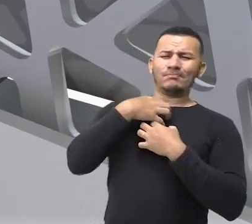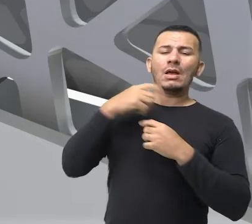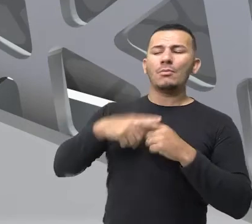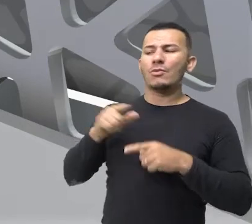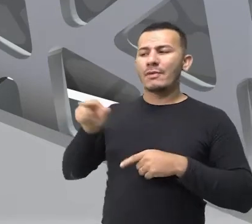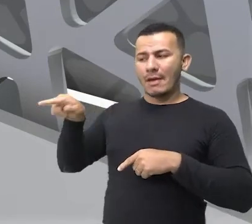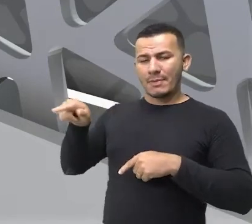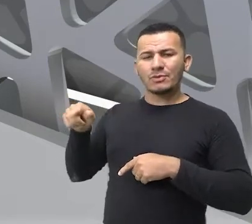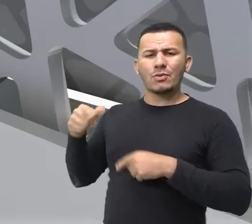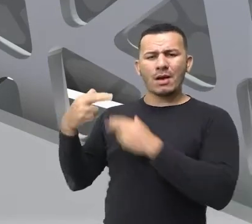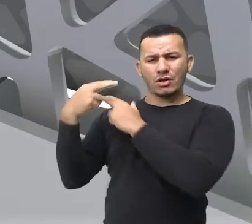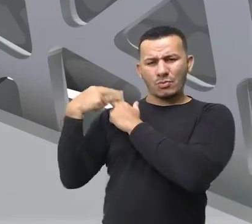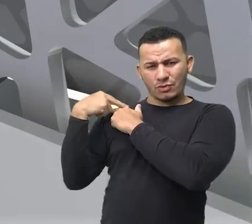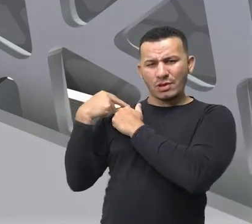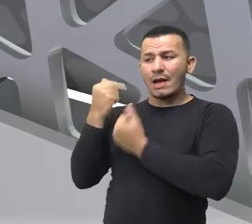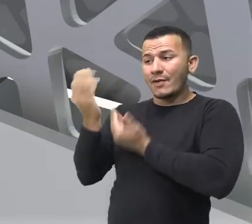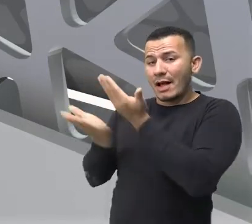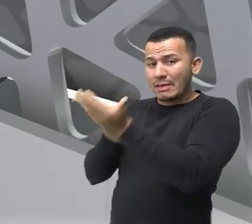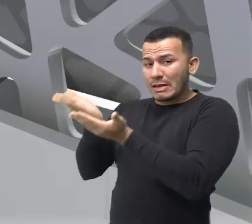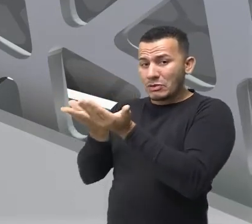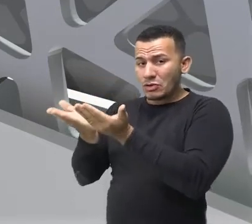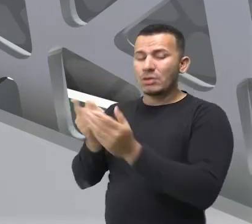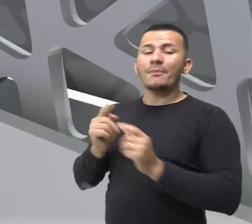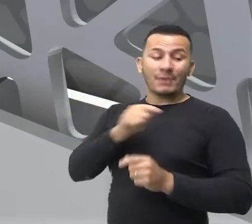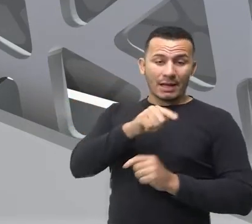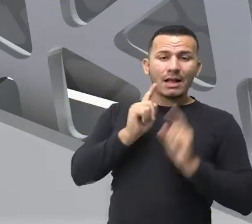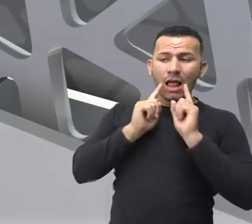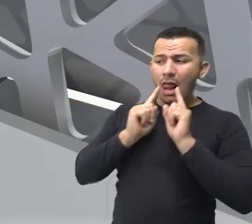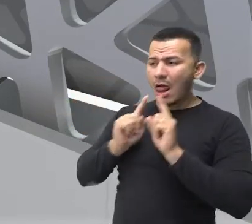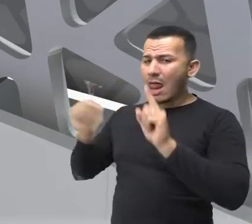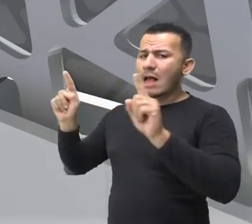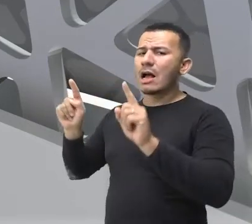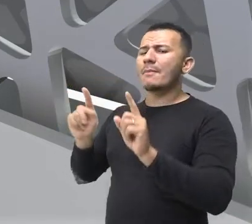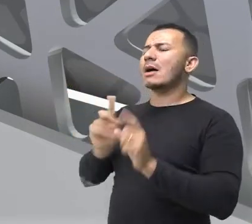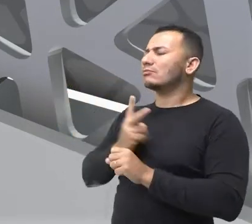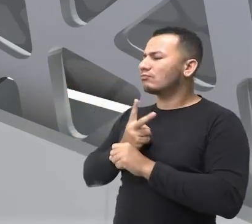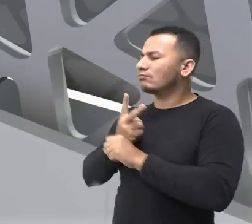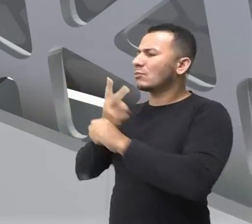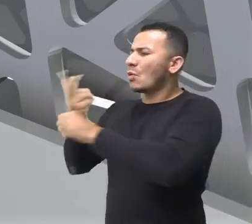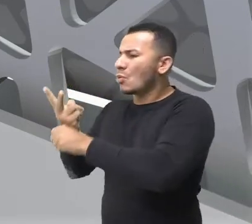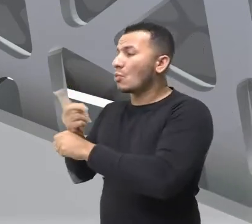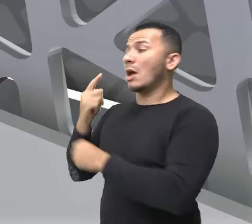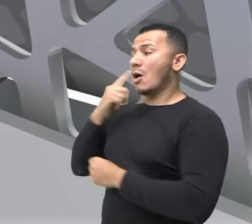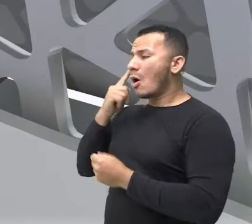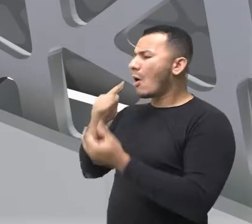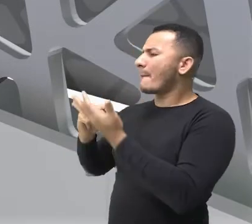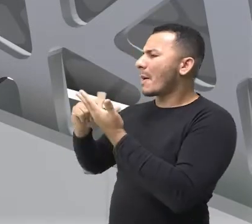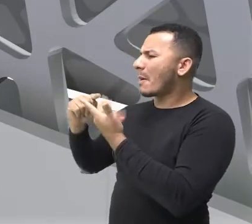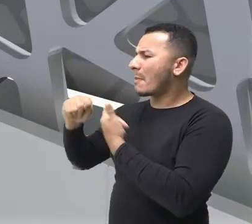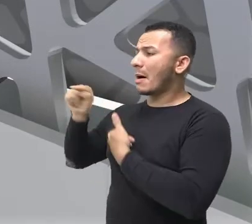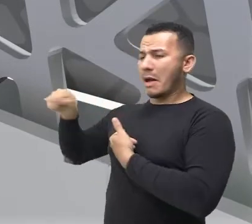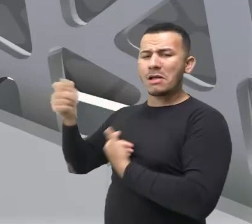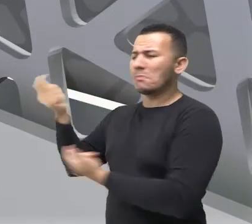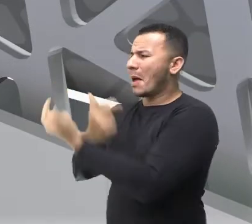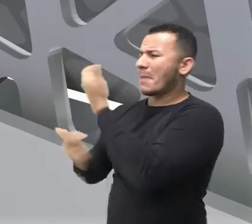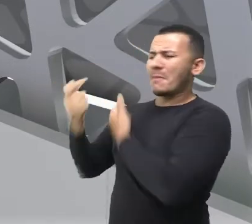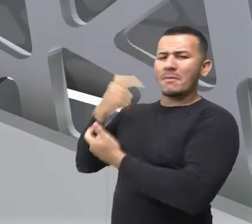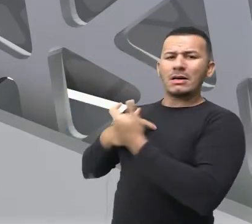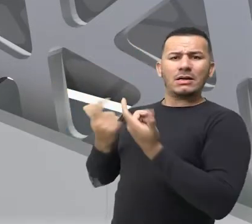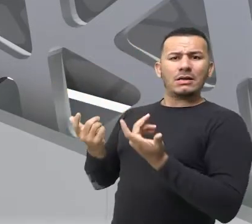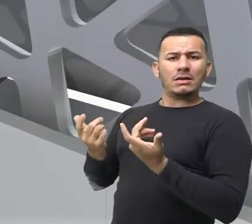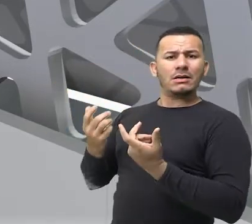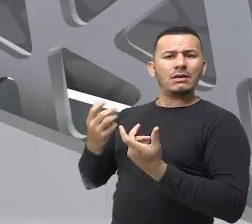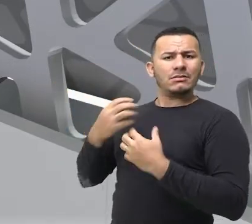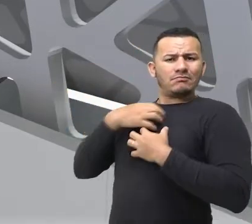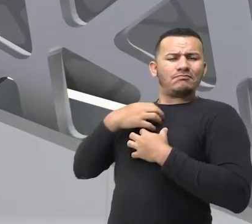diretor foi tratado na hora em que foi reclamar do serviço no balcão da empresa no balcão de informação percebo que